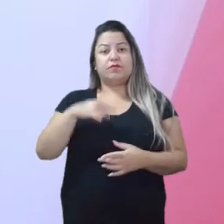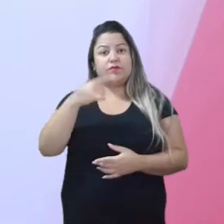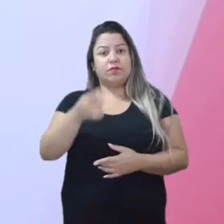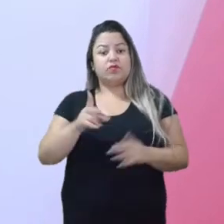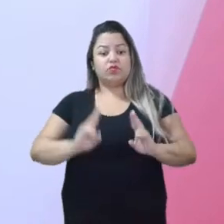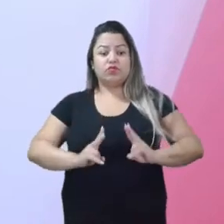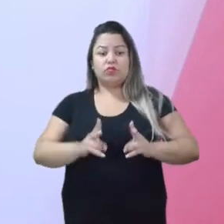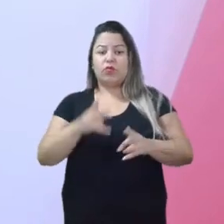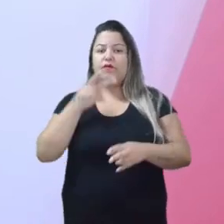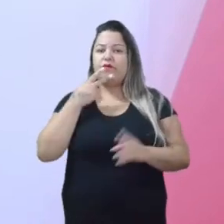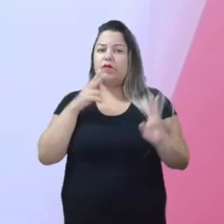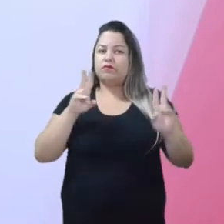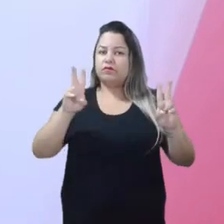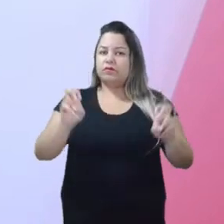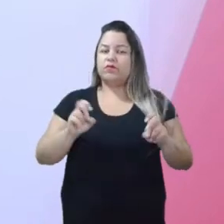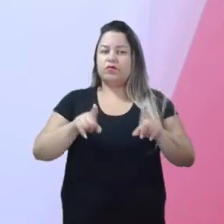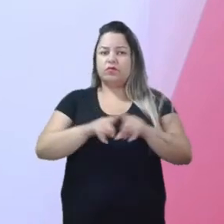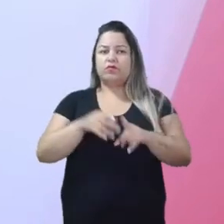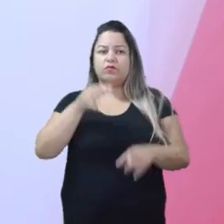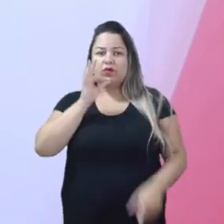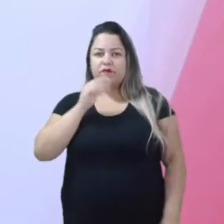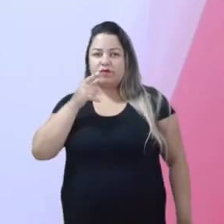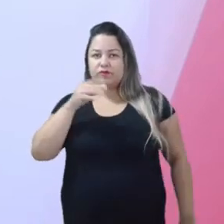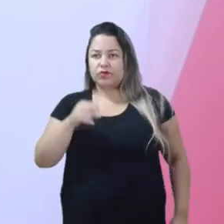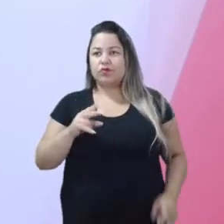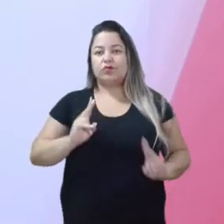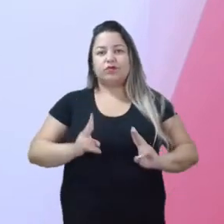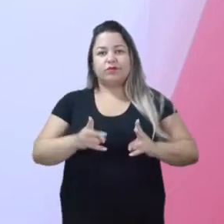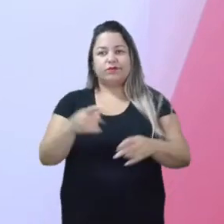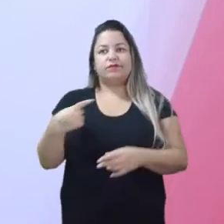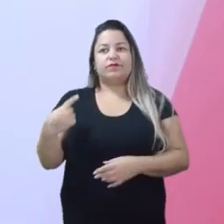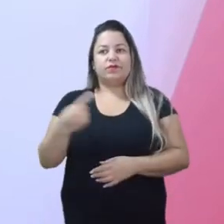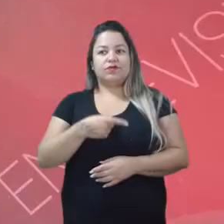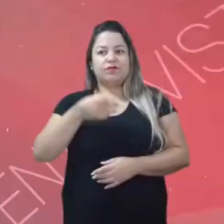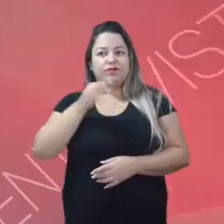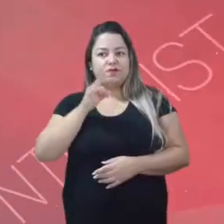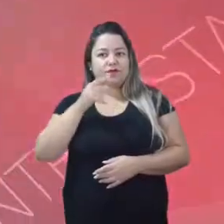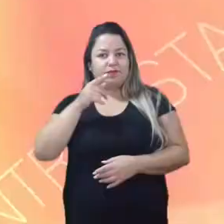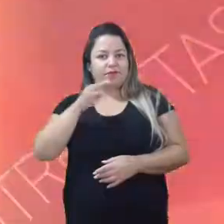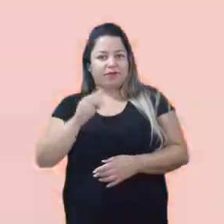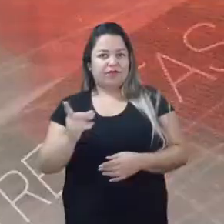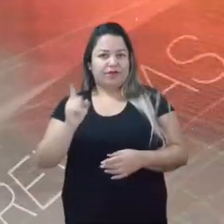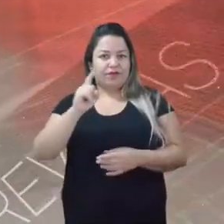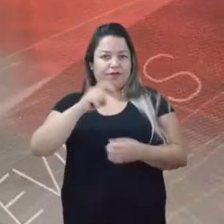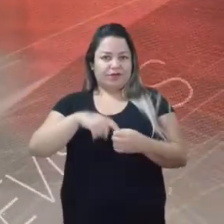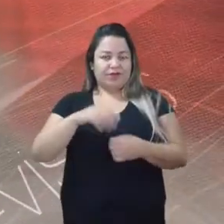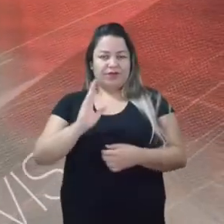esse assunto aqui no Café PT, então continua com a gente, porque o Café PT volta já já.